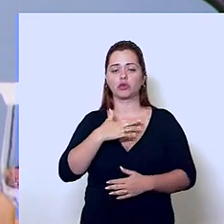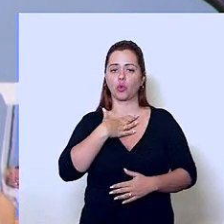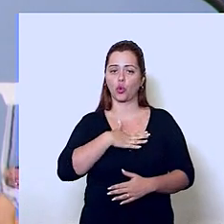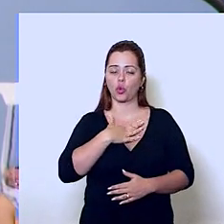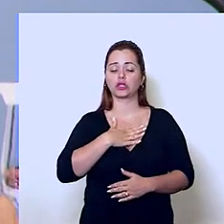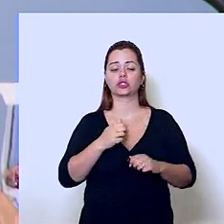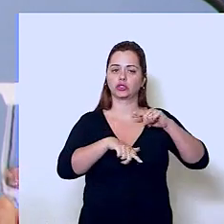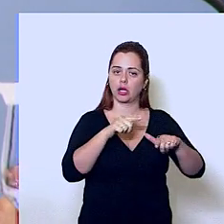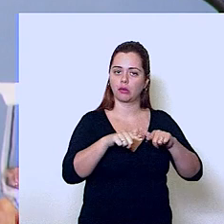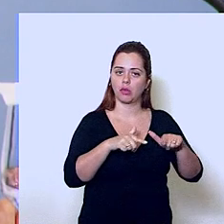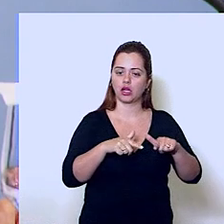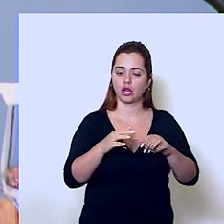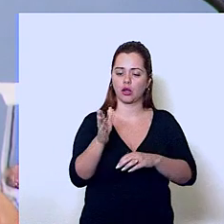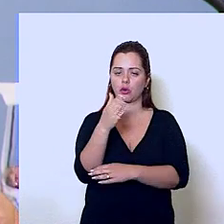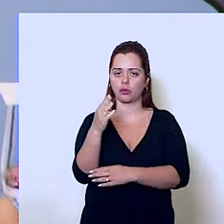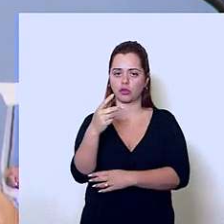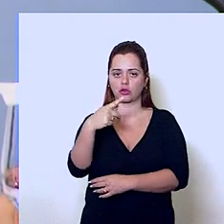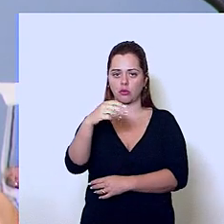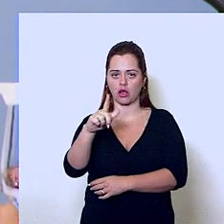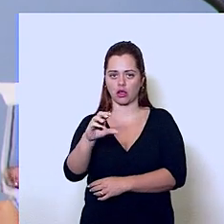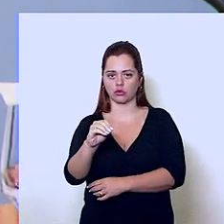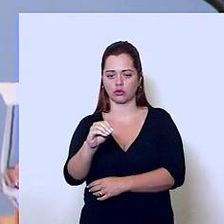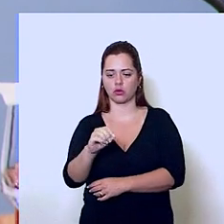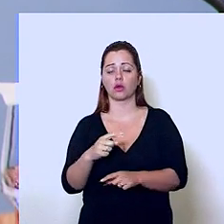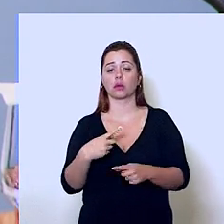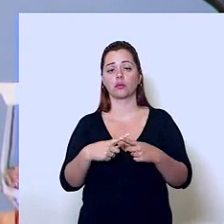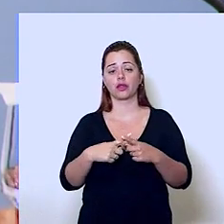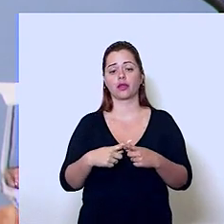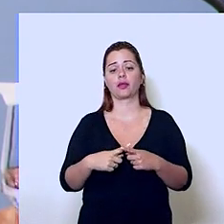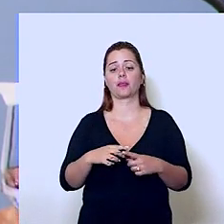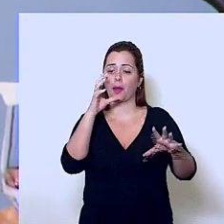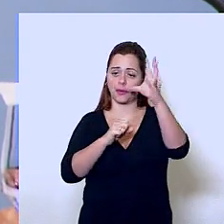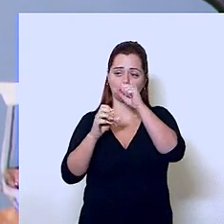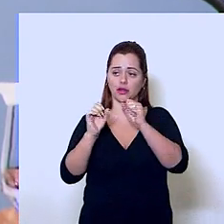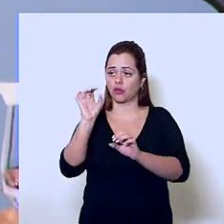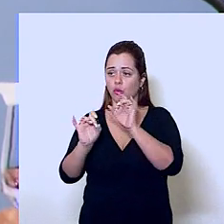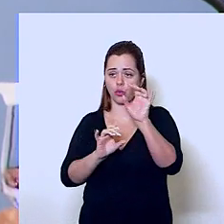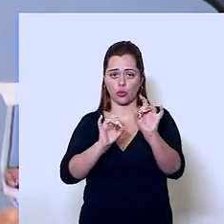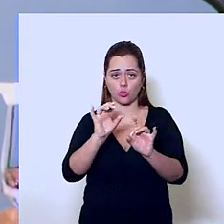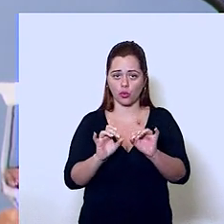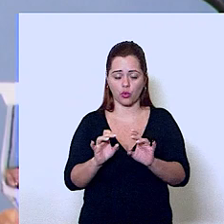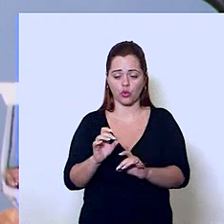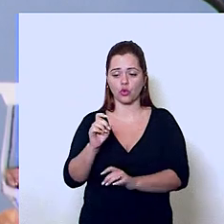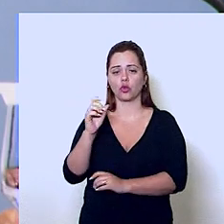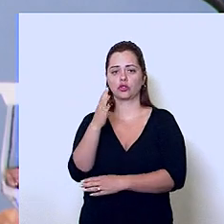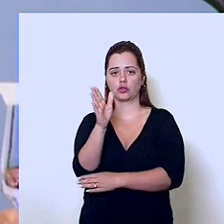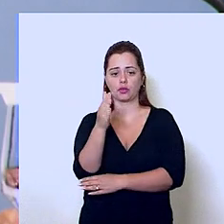que com ele aprendemos que cada um de nós, diplomatas, o valor da nossa